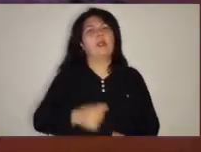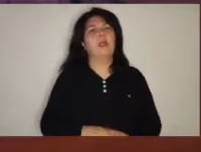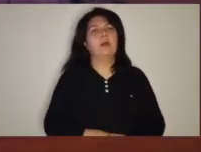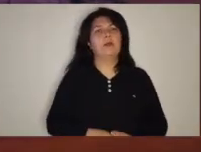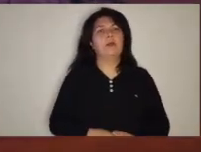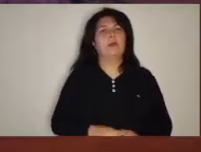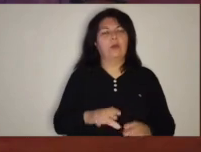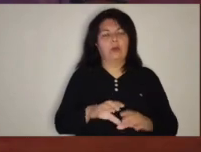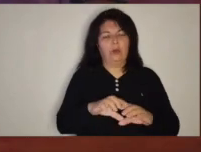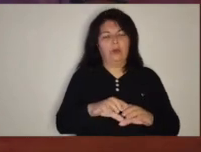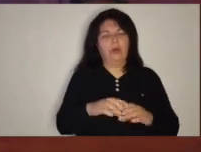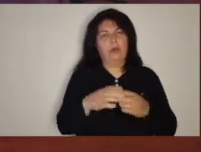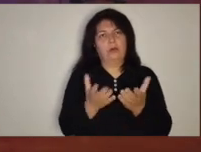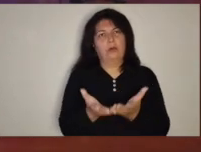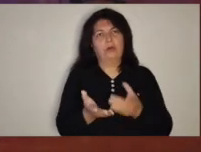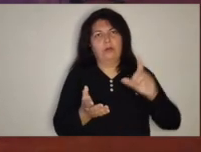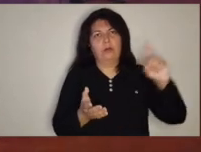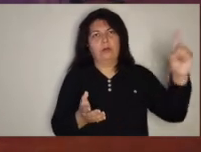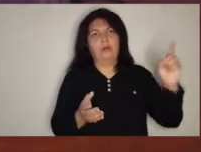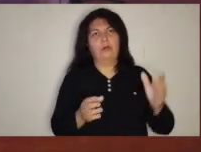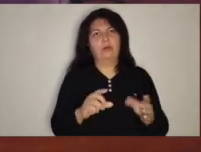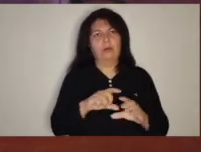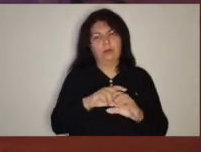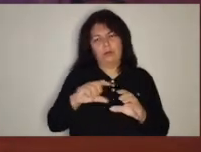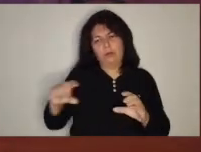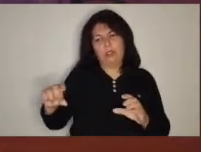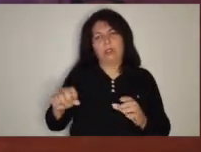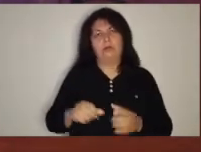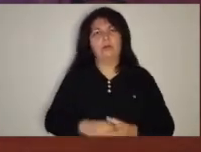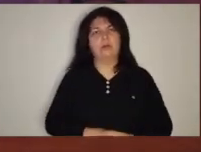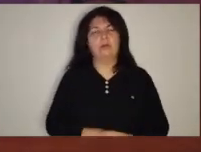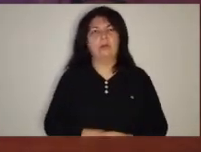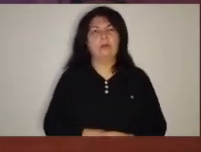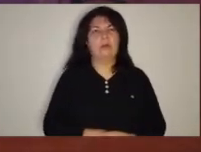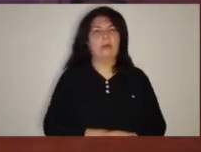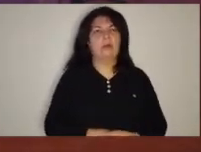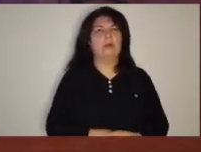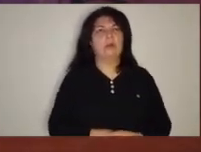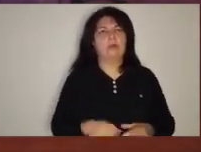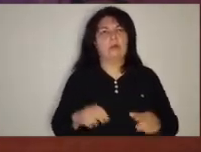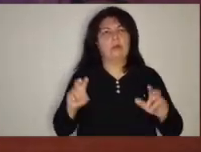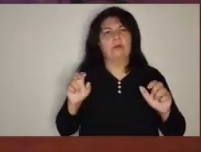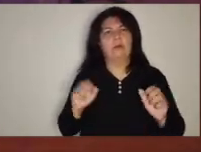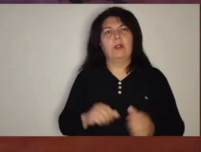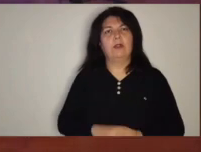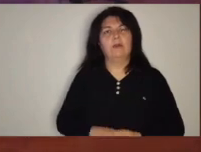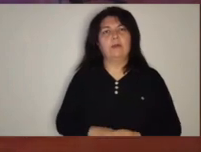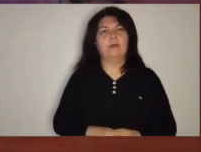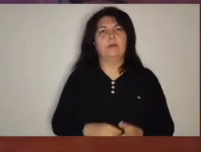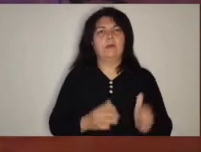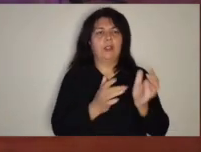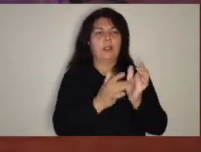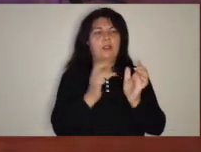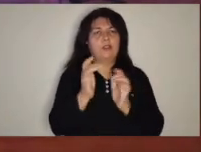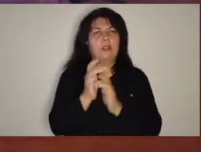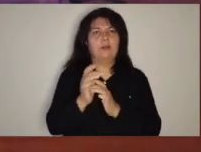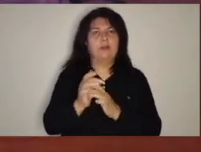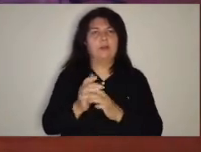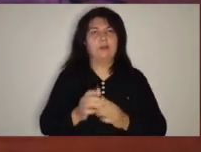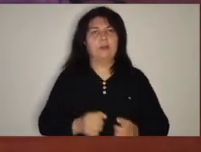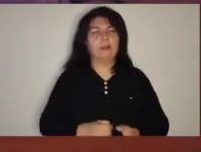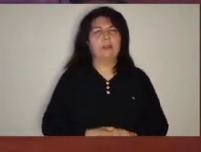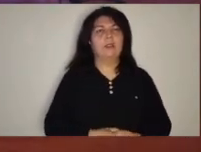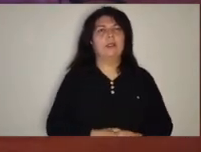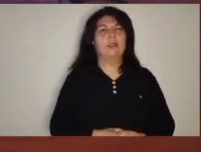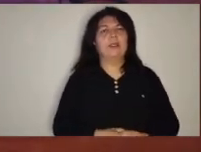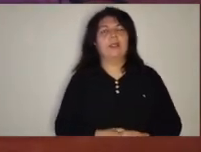Eu me lembro de uma passagem onde diz que Jesus, ele faz a multiplicação de pães